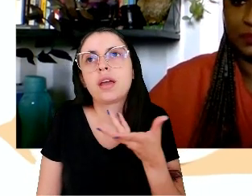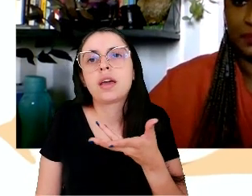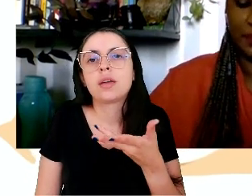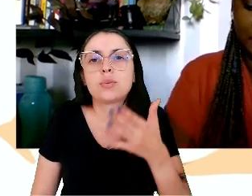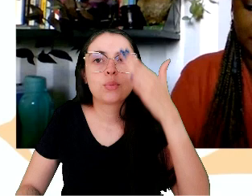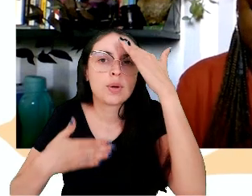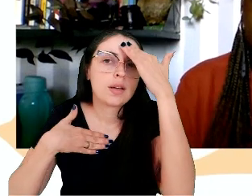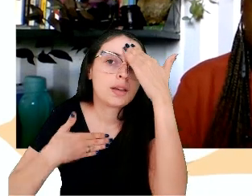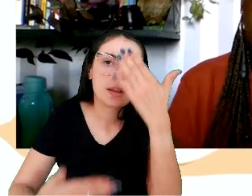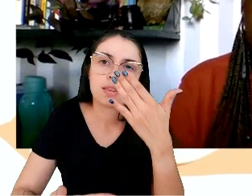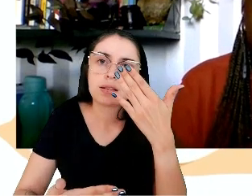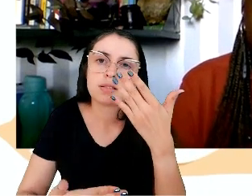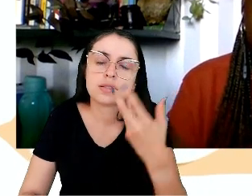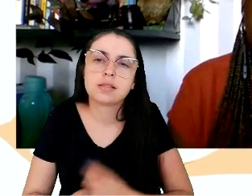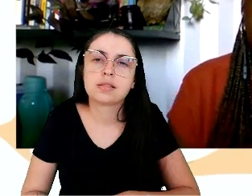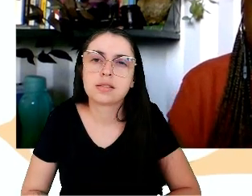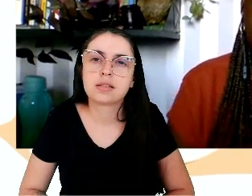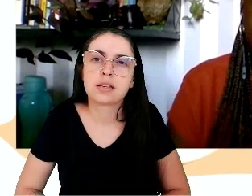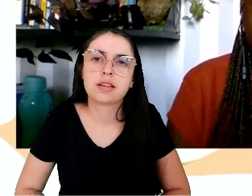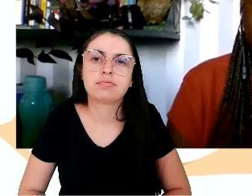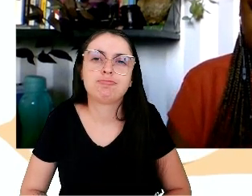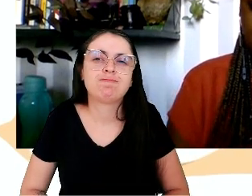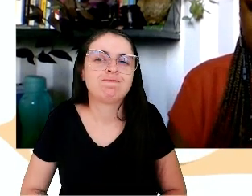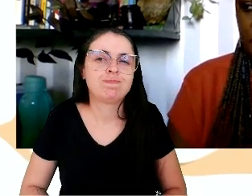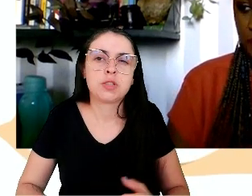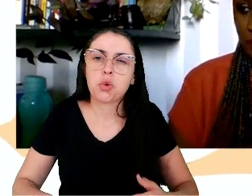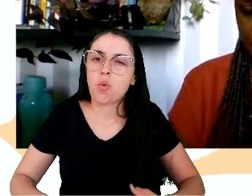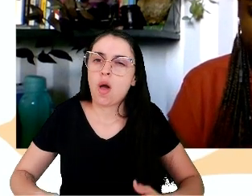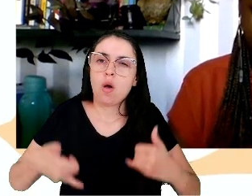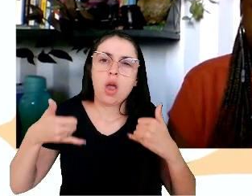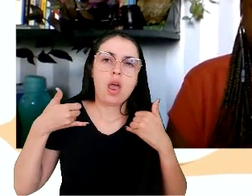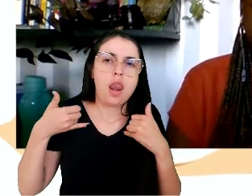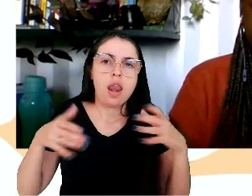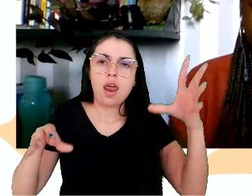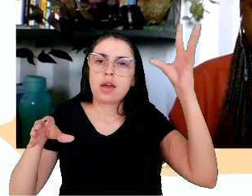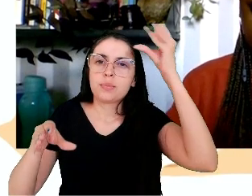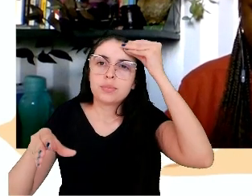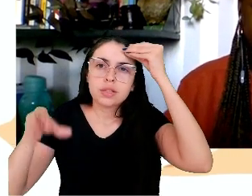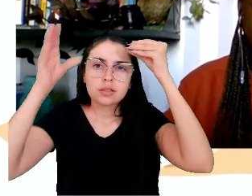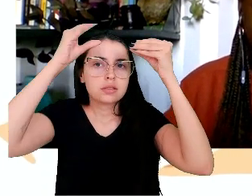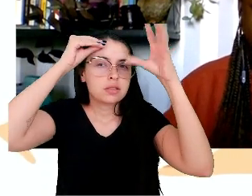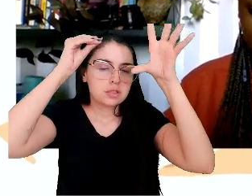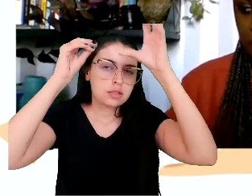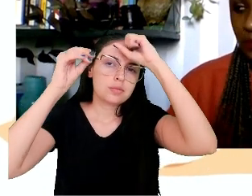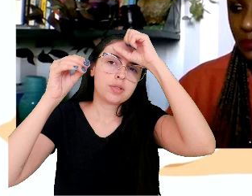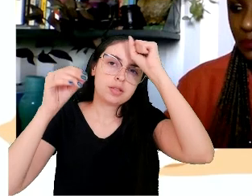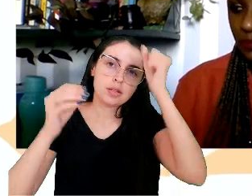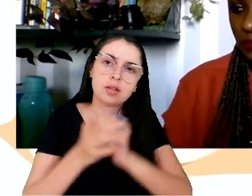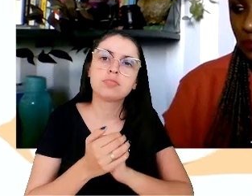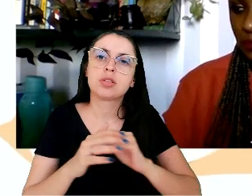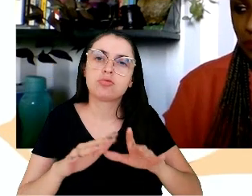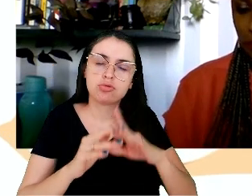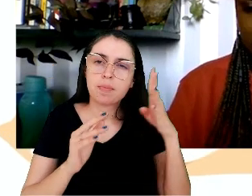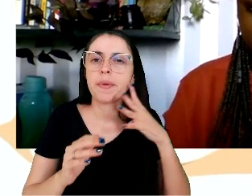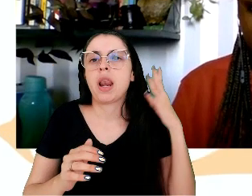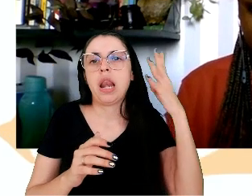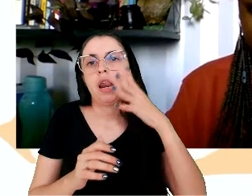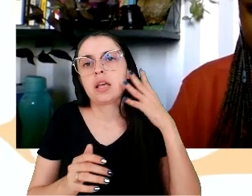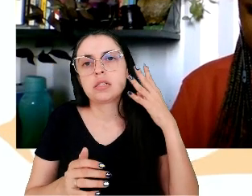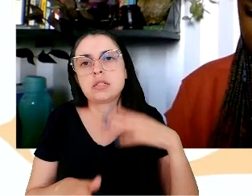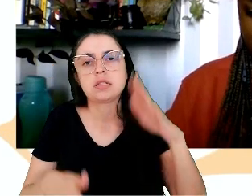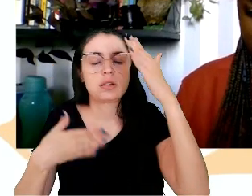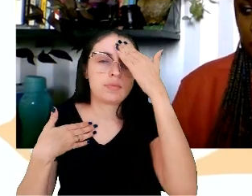agradecer imensamente, também para mim foi uma grande honra, um motivo de grande aprendizado, participar desse painel.